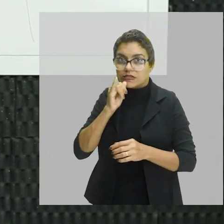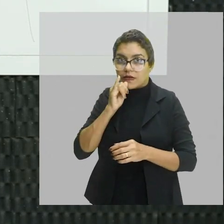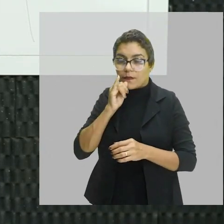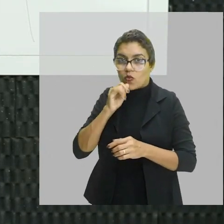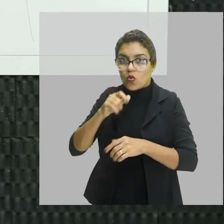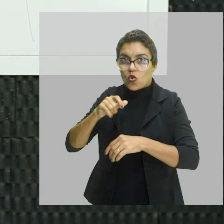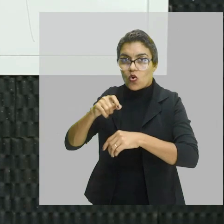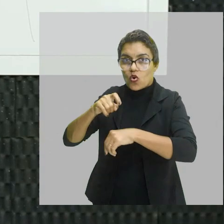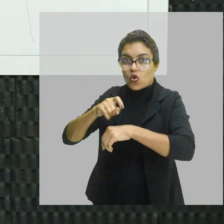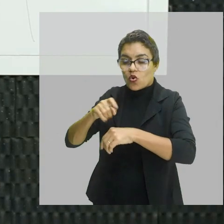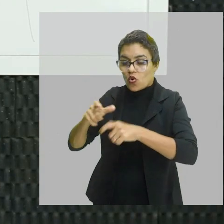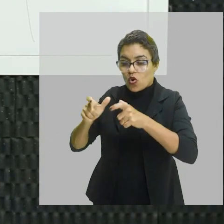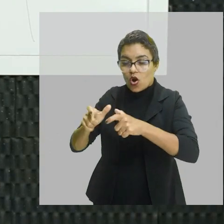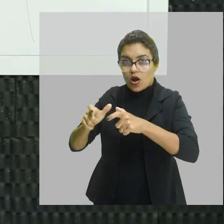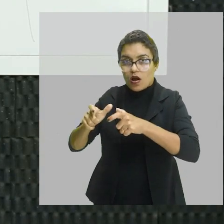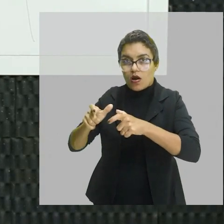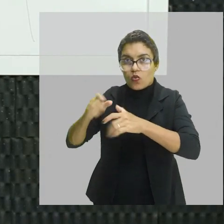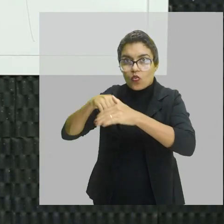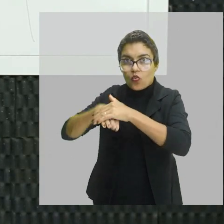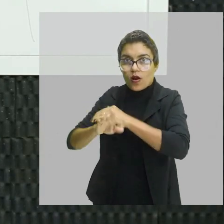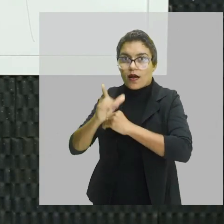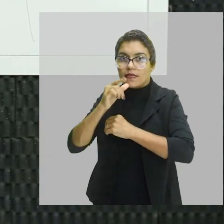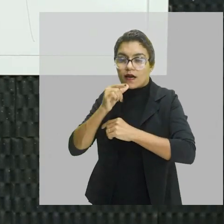metros. Então a água vai ser bombeada,